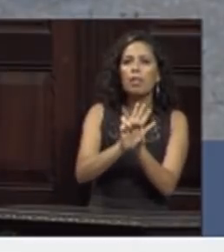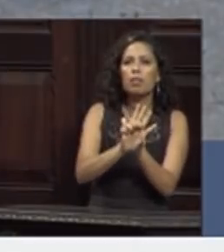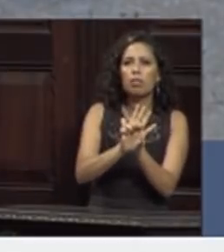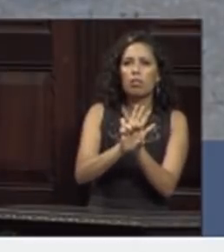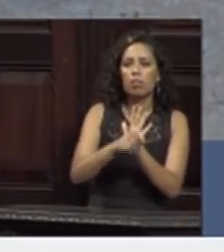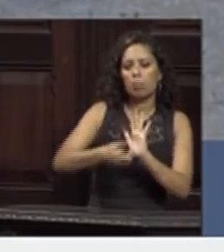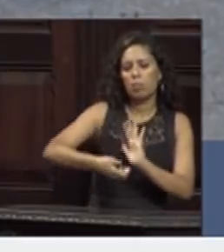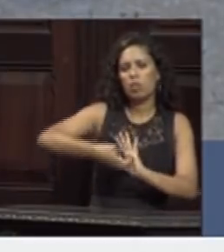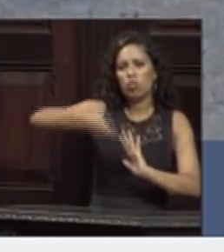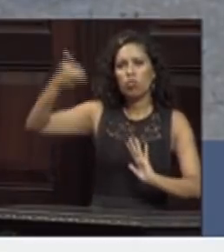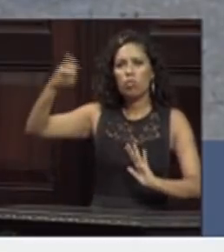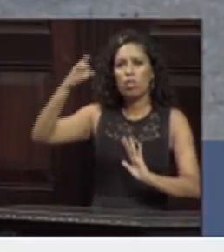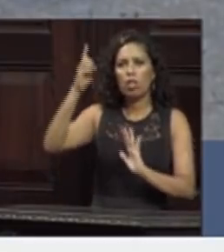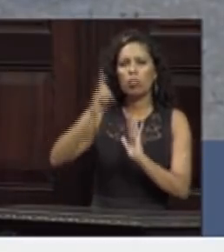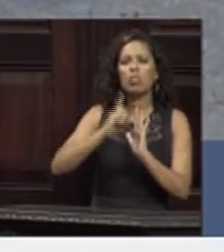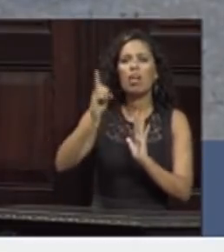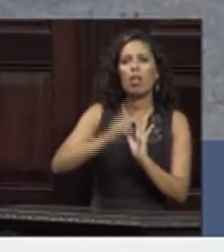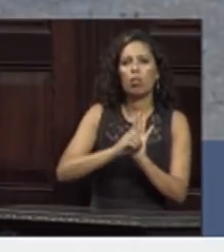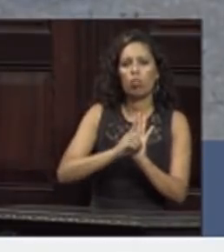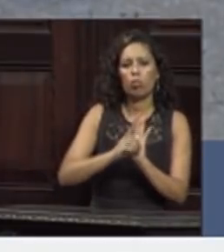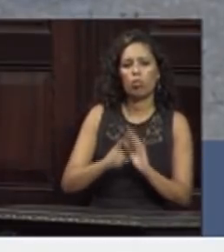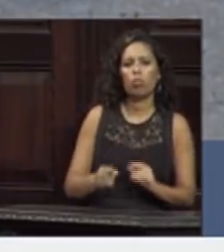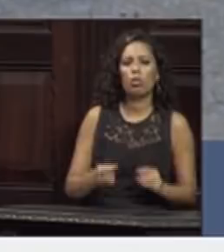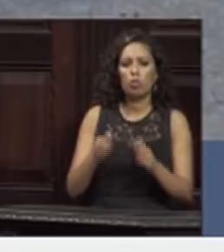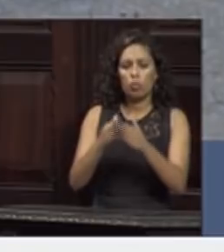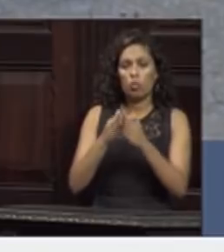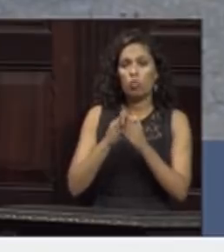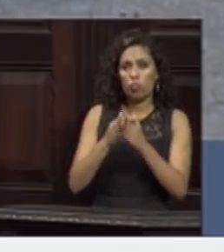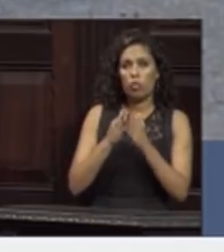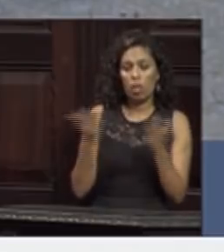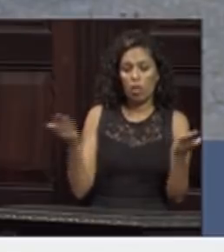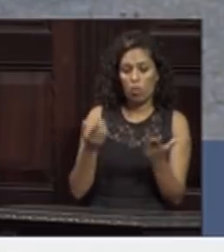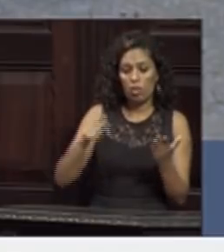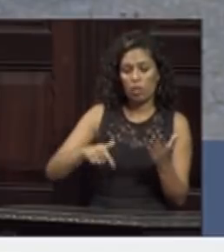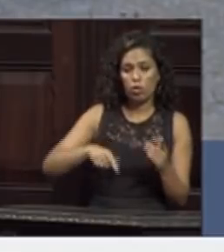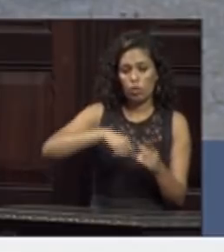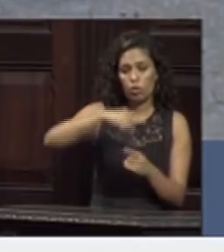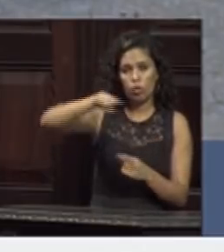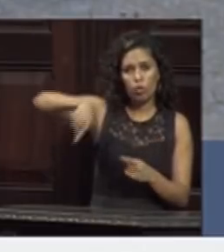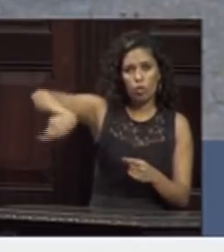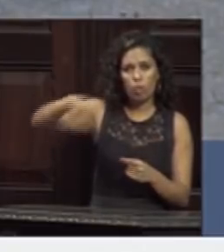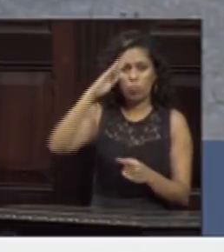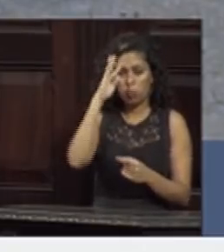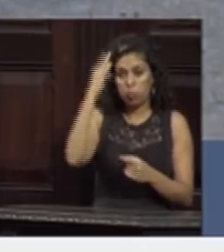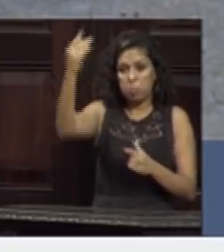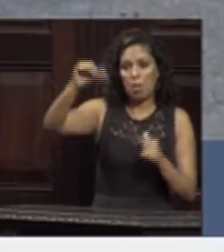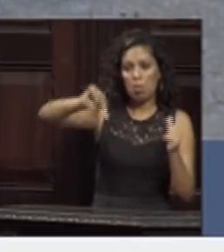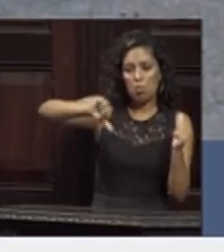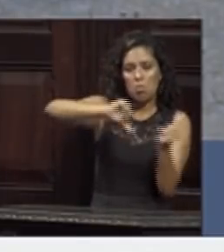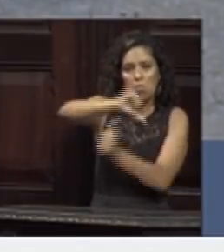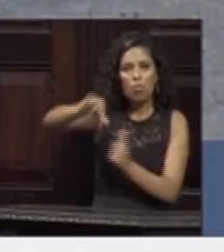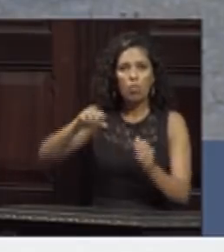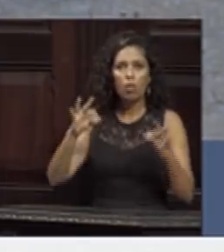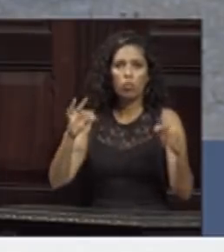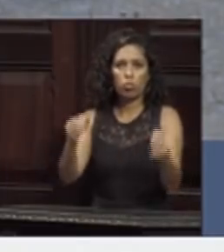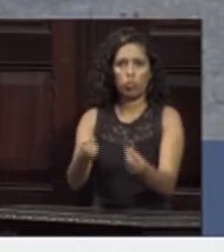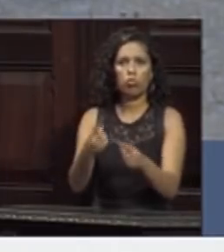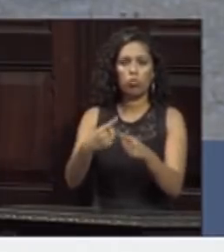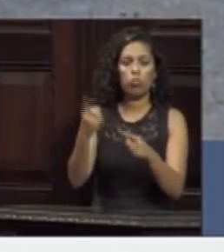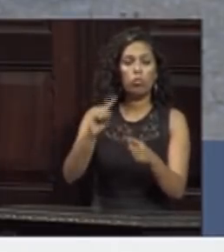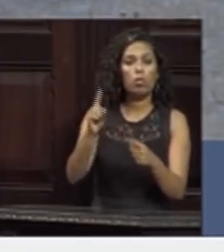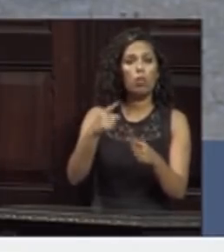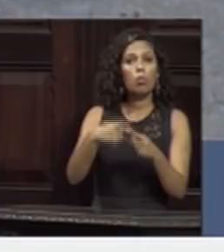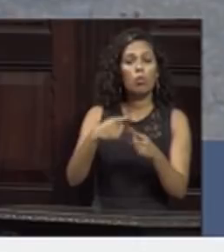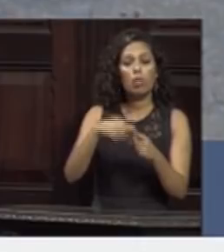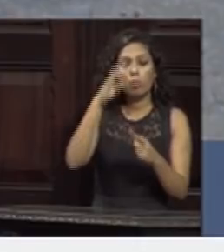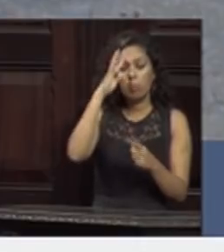decreto. O meu apelo aqui é que nenhuma medida abrupta seja tomada para que não gere mais uma insegurança jurídica naqueles que